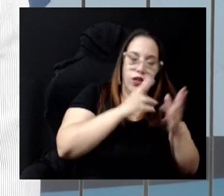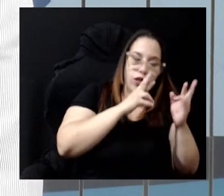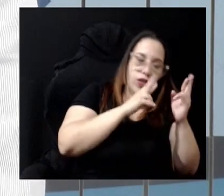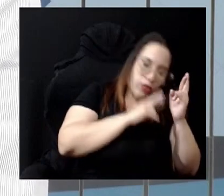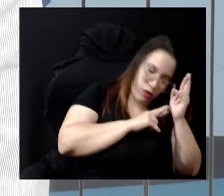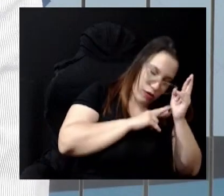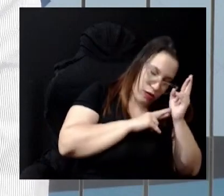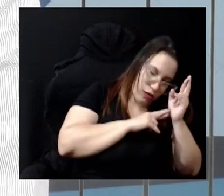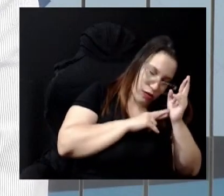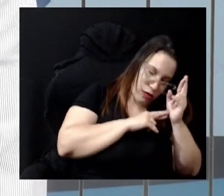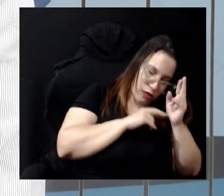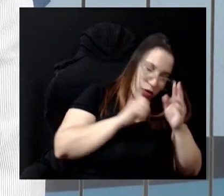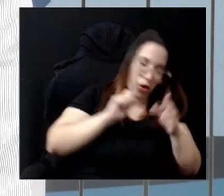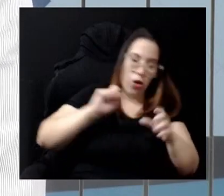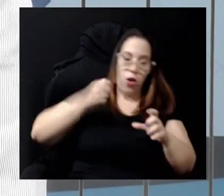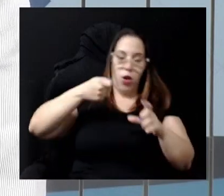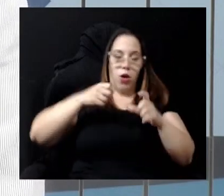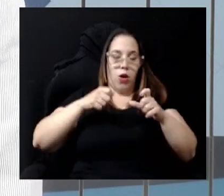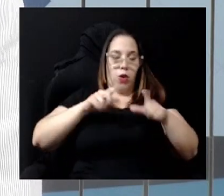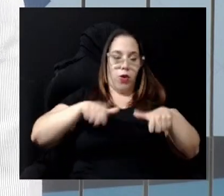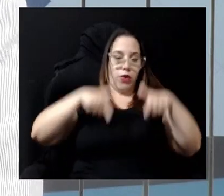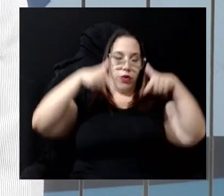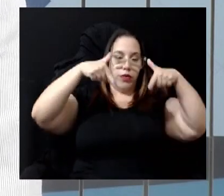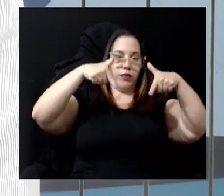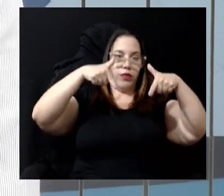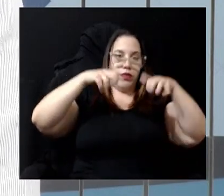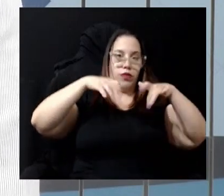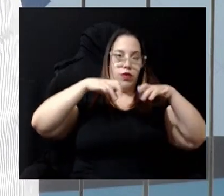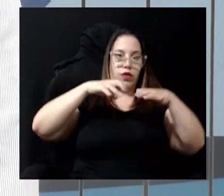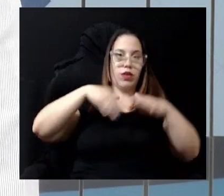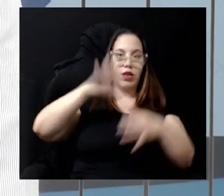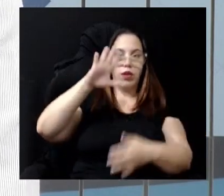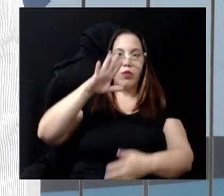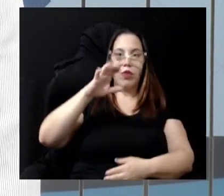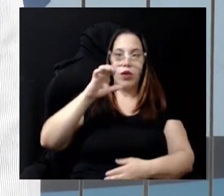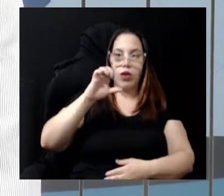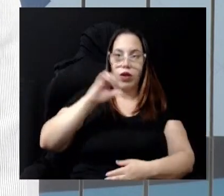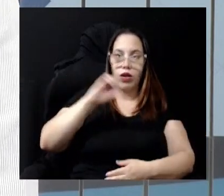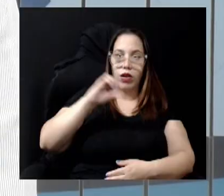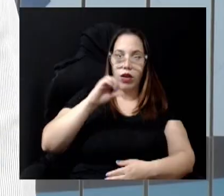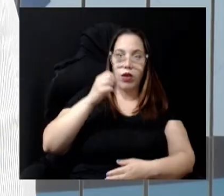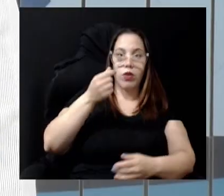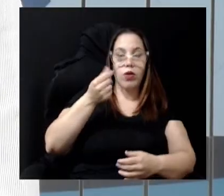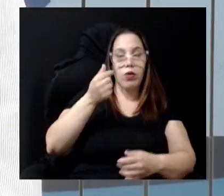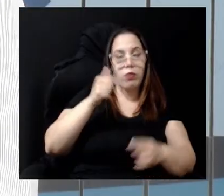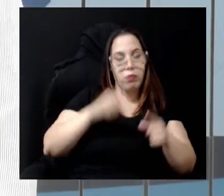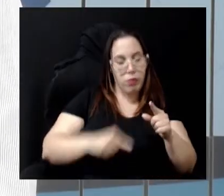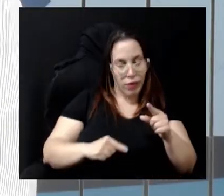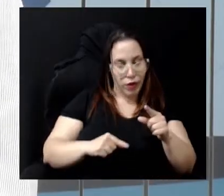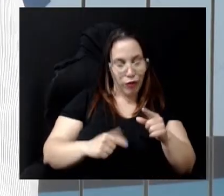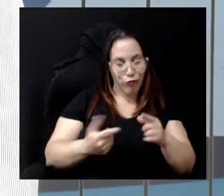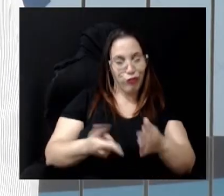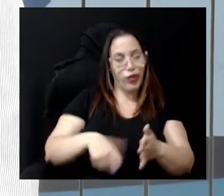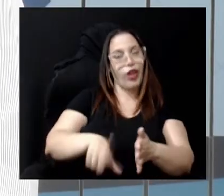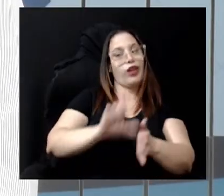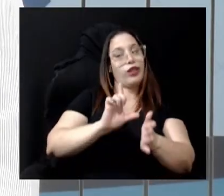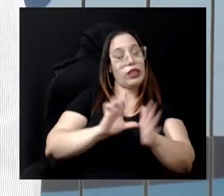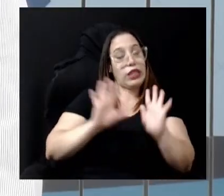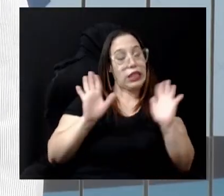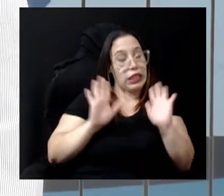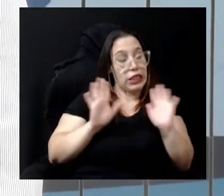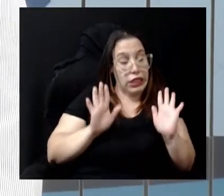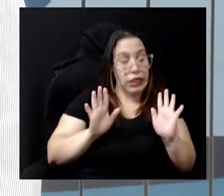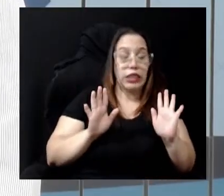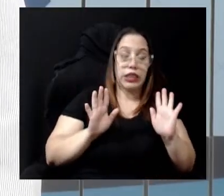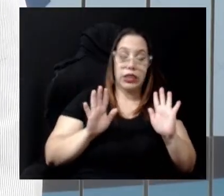no quarto, liga seu ar-condicionado depois das 9 da noite. Vai te custar menos do que se você colocar antes. Agora,